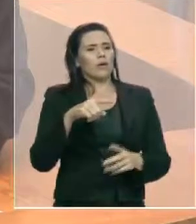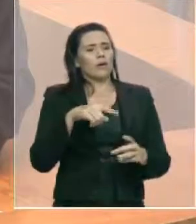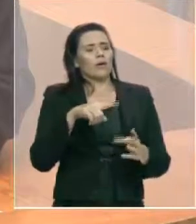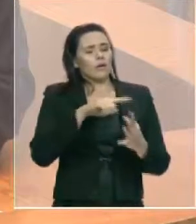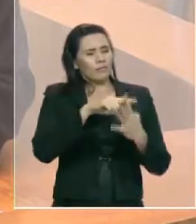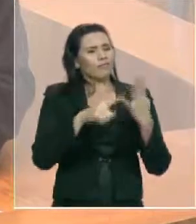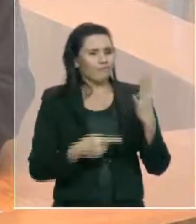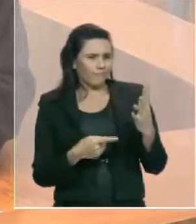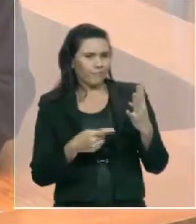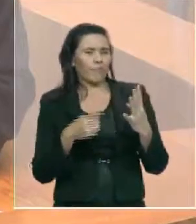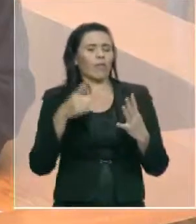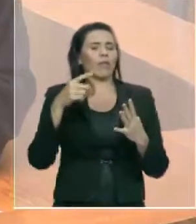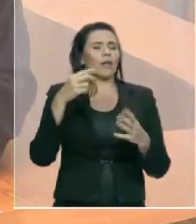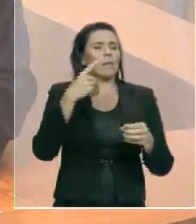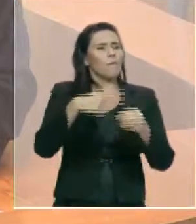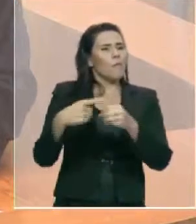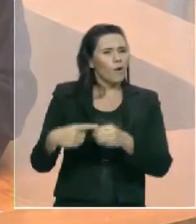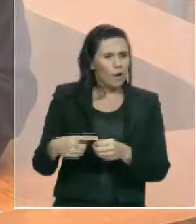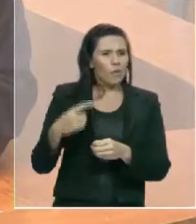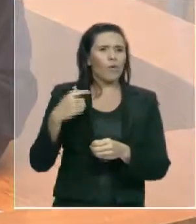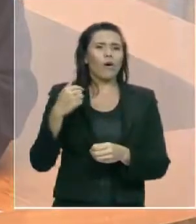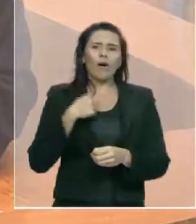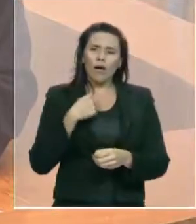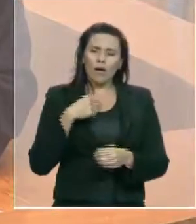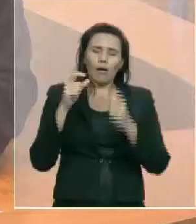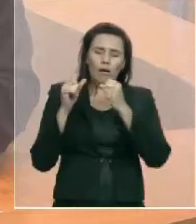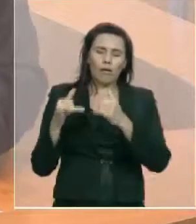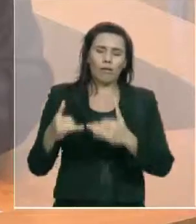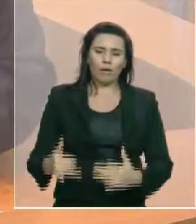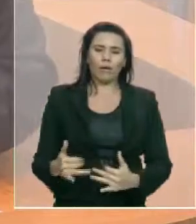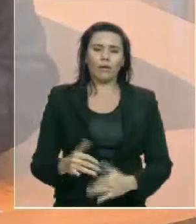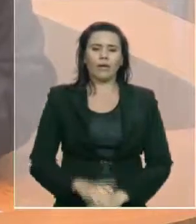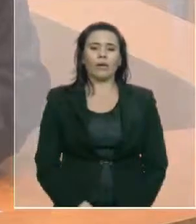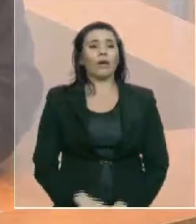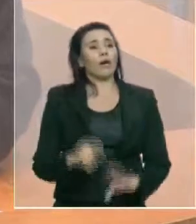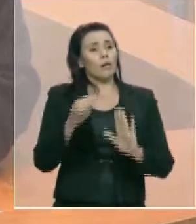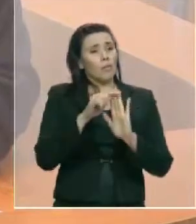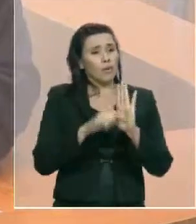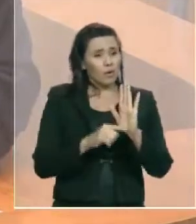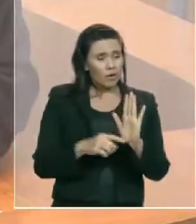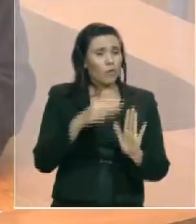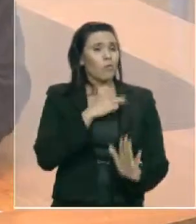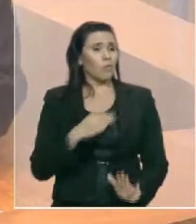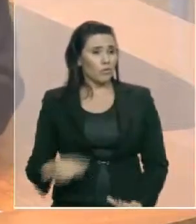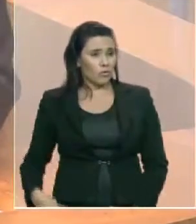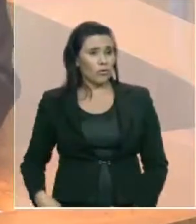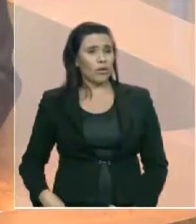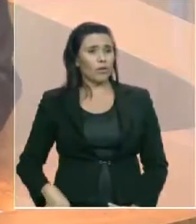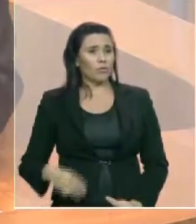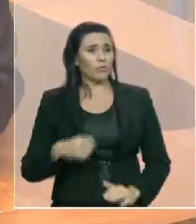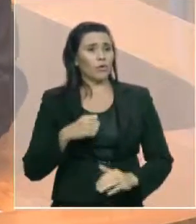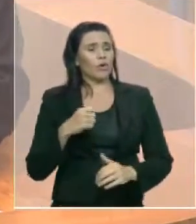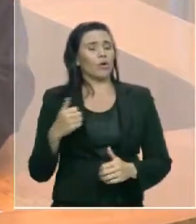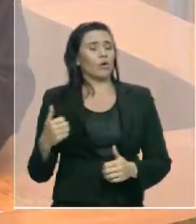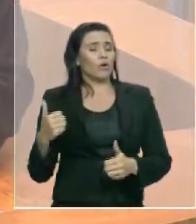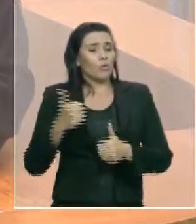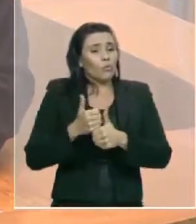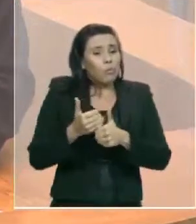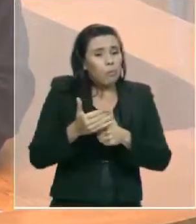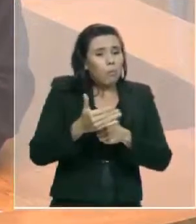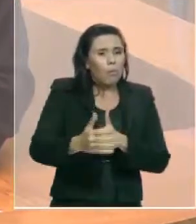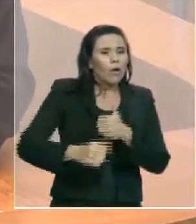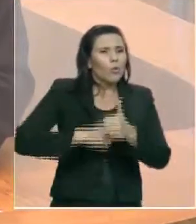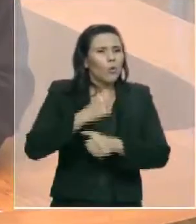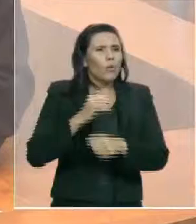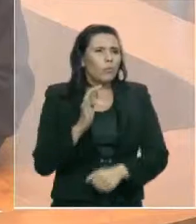ver a programação do Ministério para os próximos anos, já que essa é uma das regiões, é uma das maiores